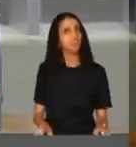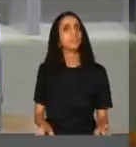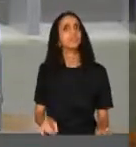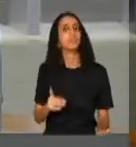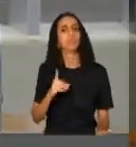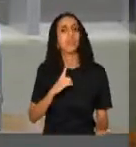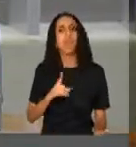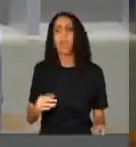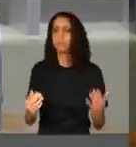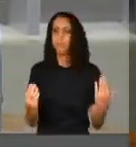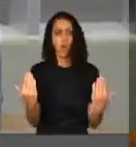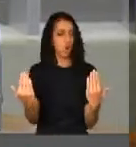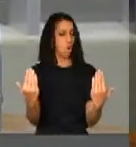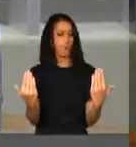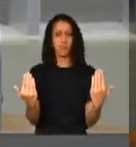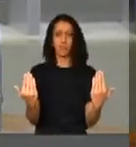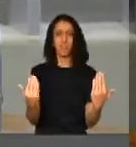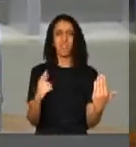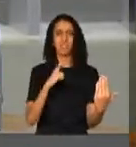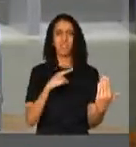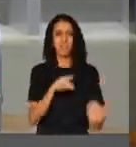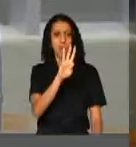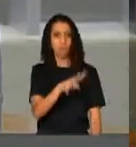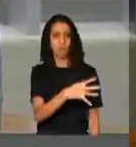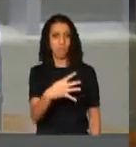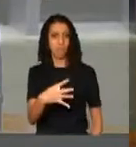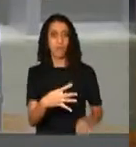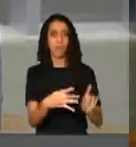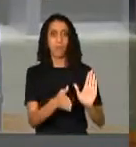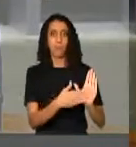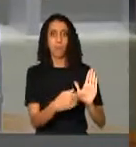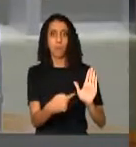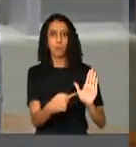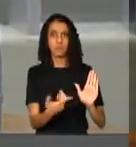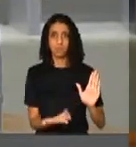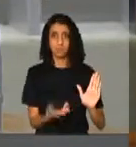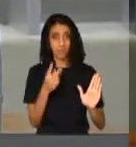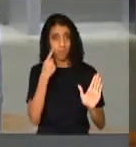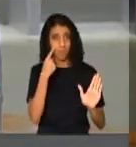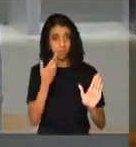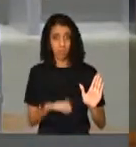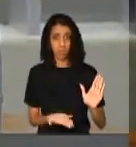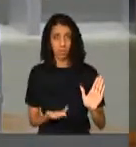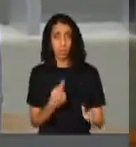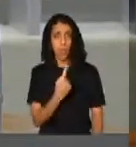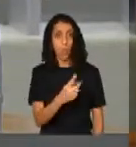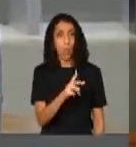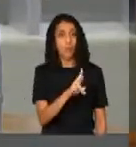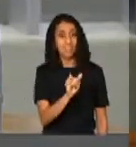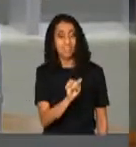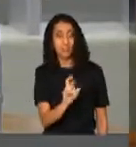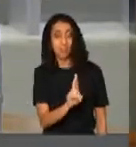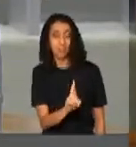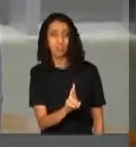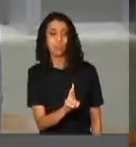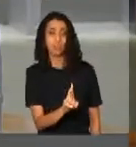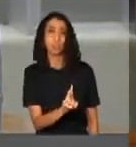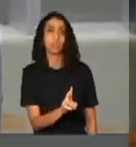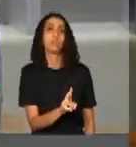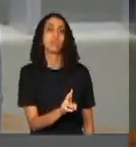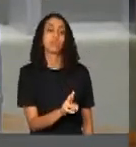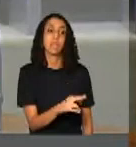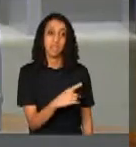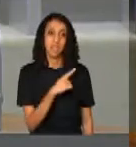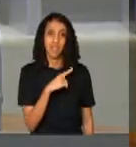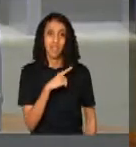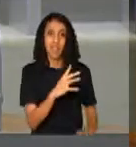só olhar o quadrozinho que acompanha a proposta do governo Bolsonaro. Do 1 trilhão e 70 bilhões que estão